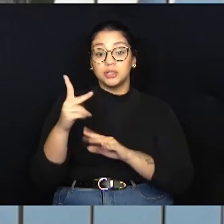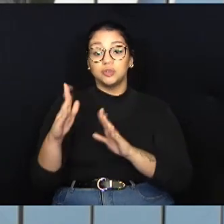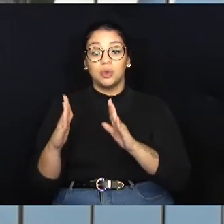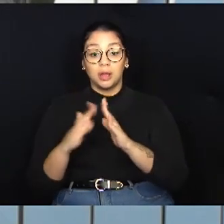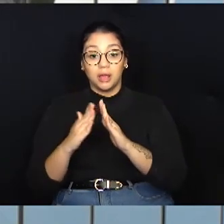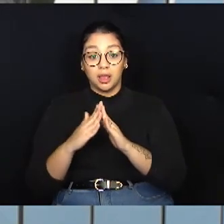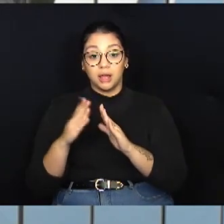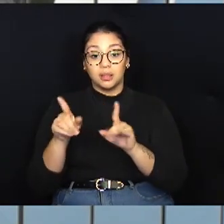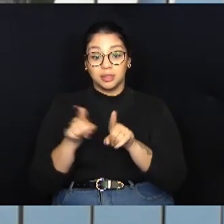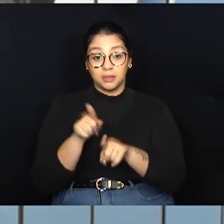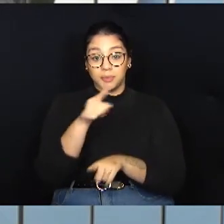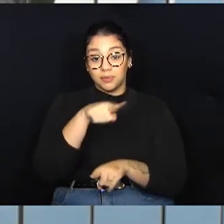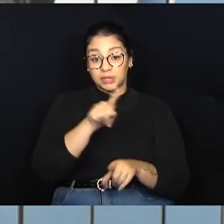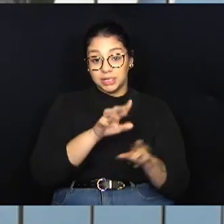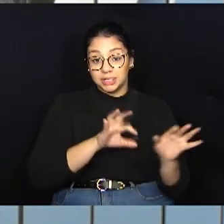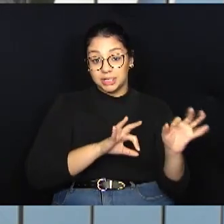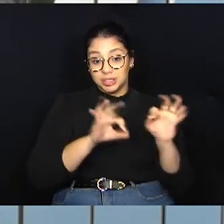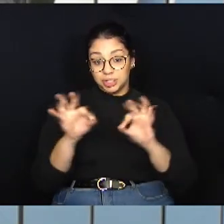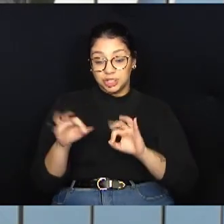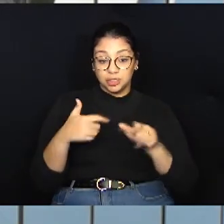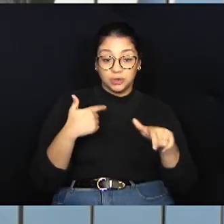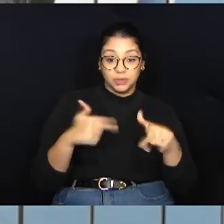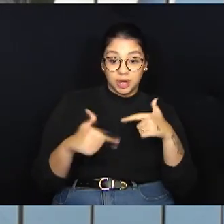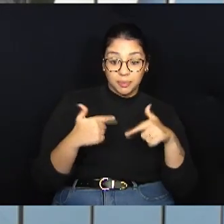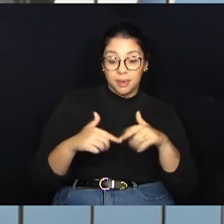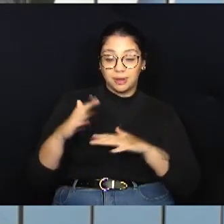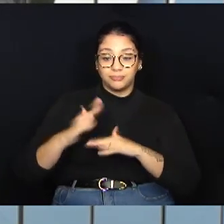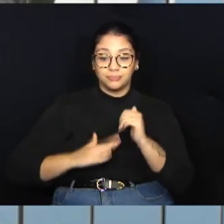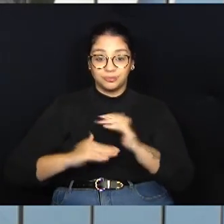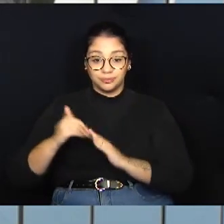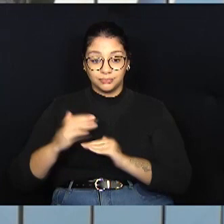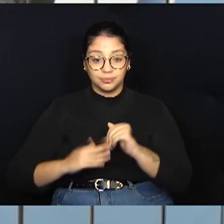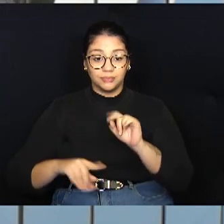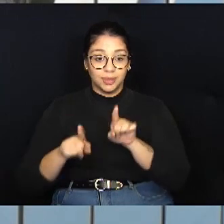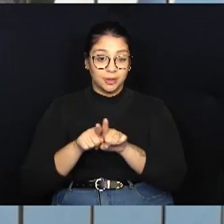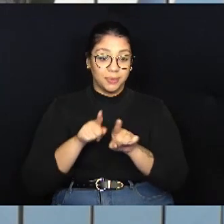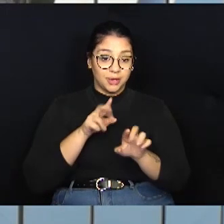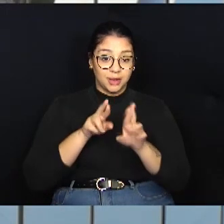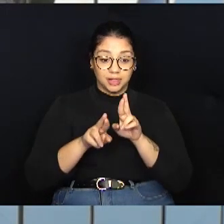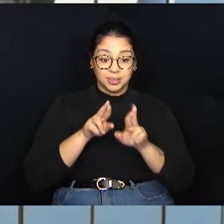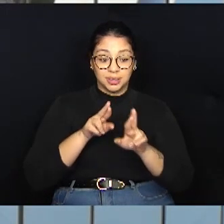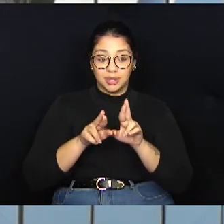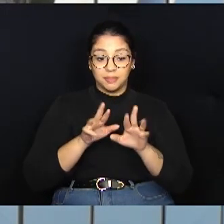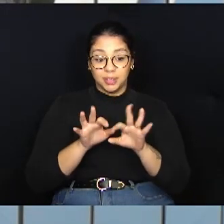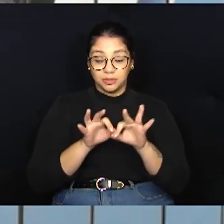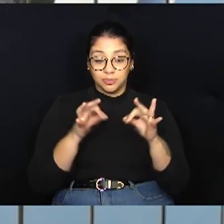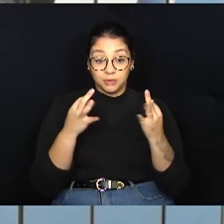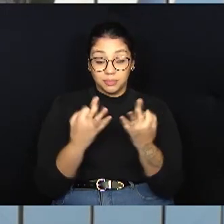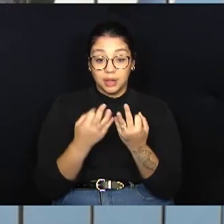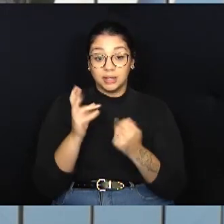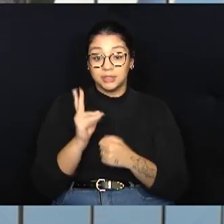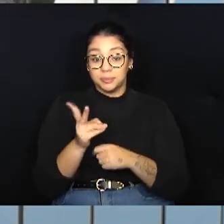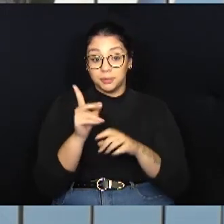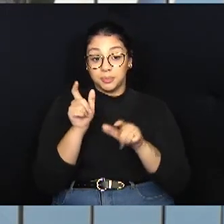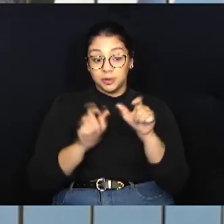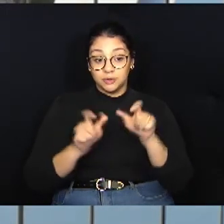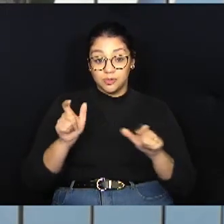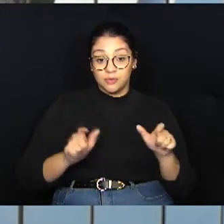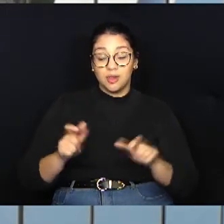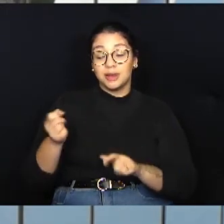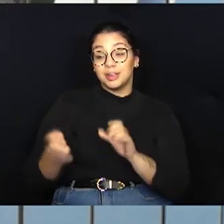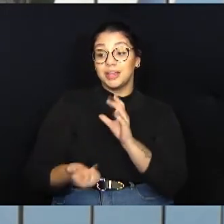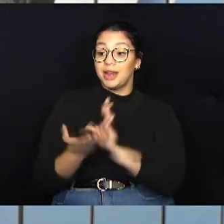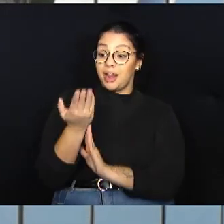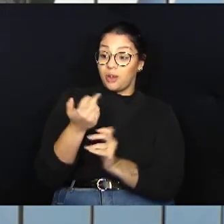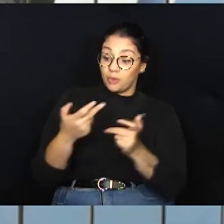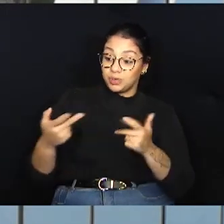acompanhando, no seu trabalho, nas suas atividades, no relacionamento familiar, todo mundo que precisou se reinventar. E não foi diferente